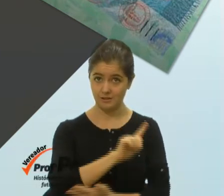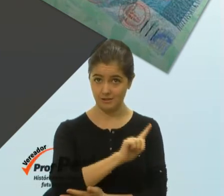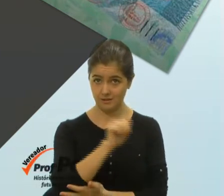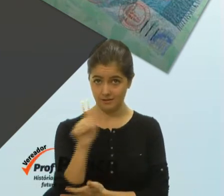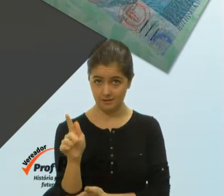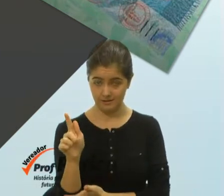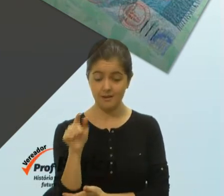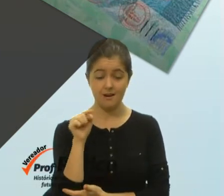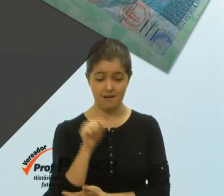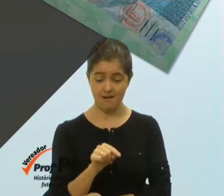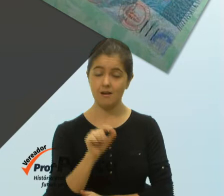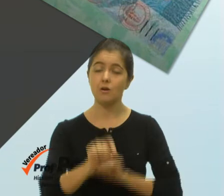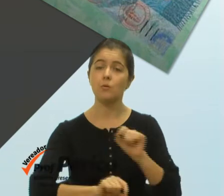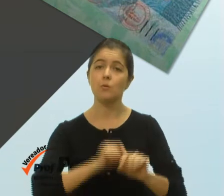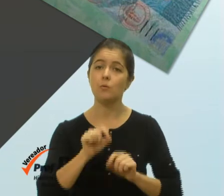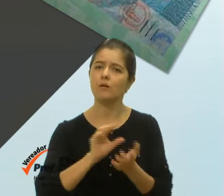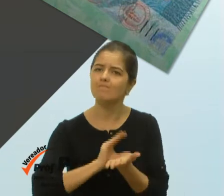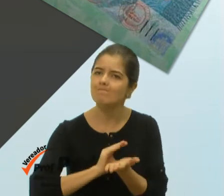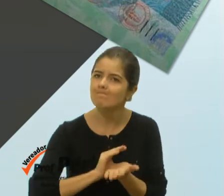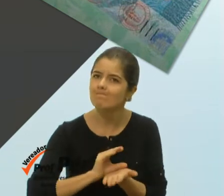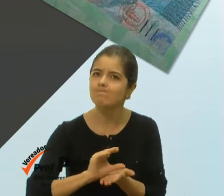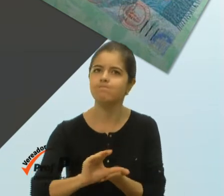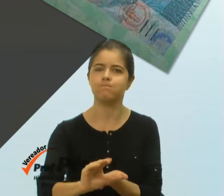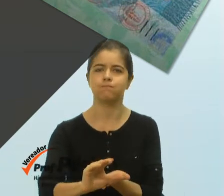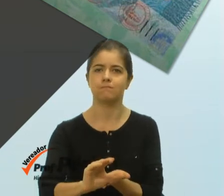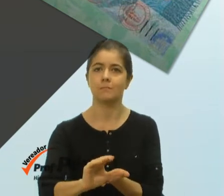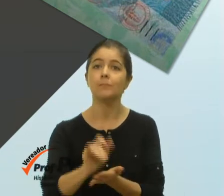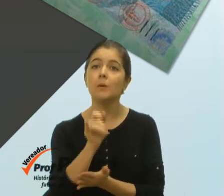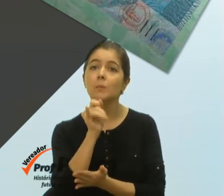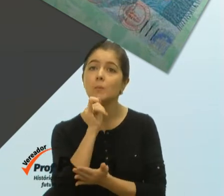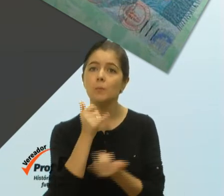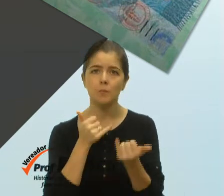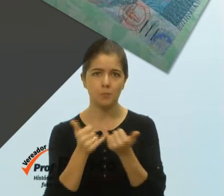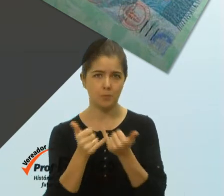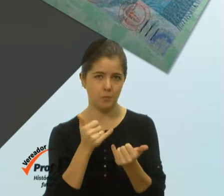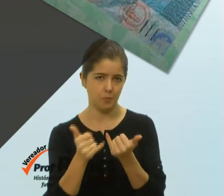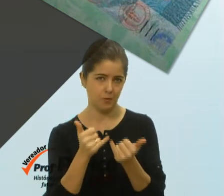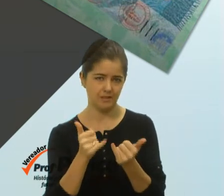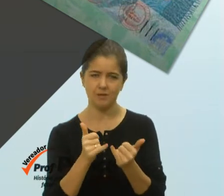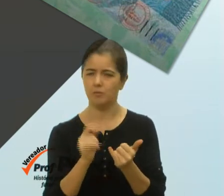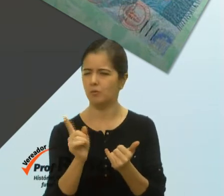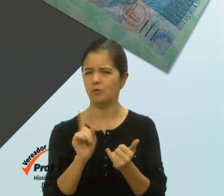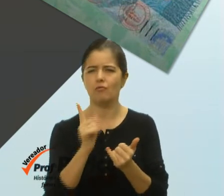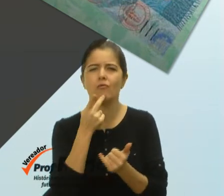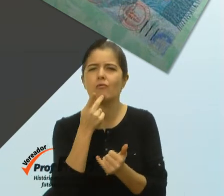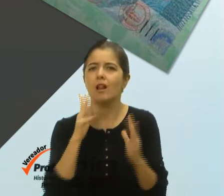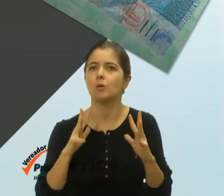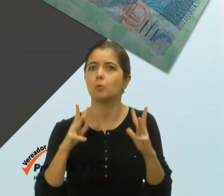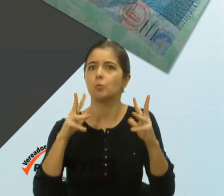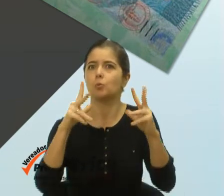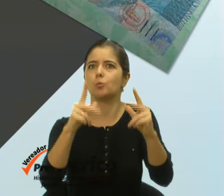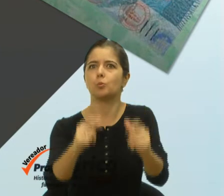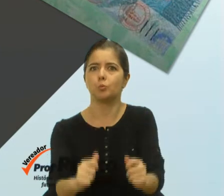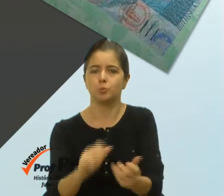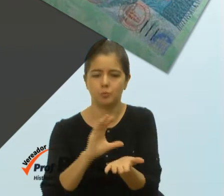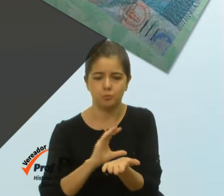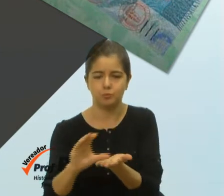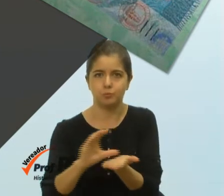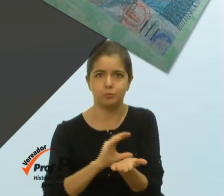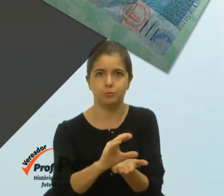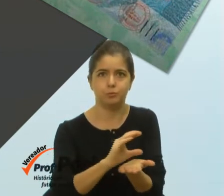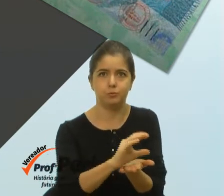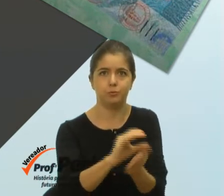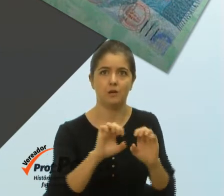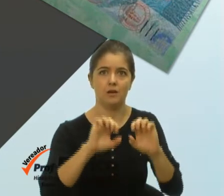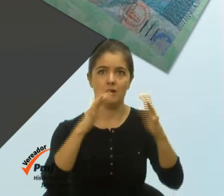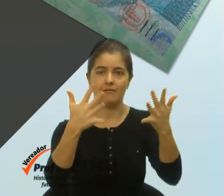investimento muito grande. Por exemplo, não vamos falar de tudo que sai em Gramado, de todos os eventos de Gramado, porque